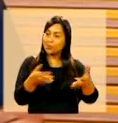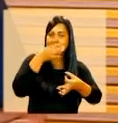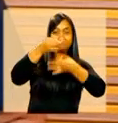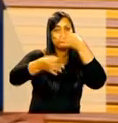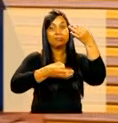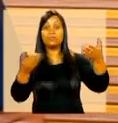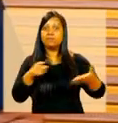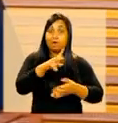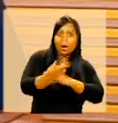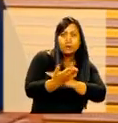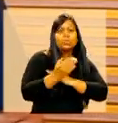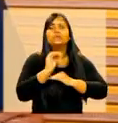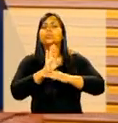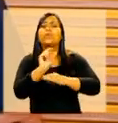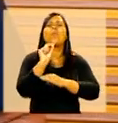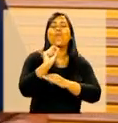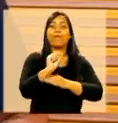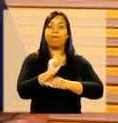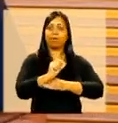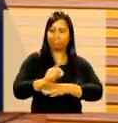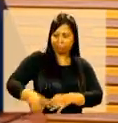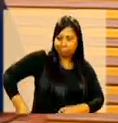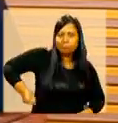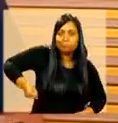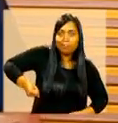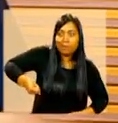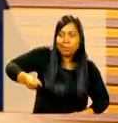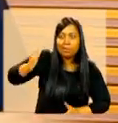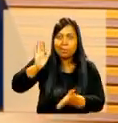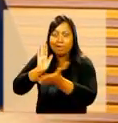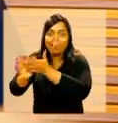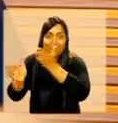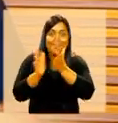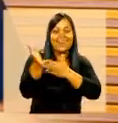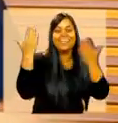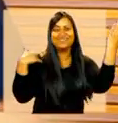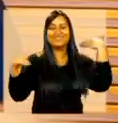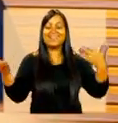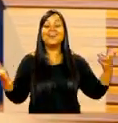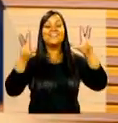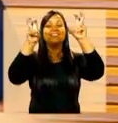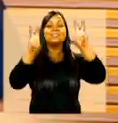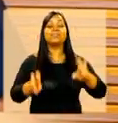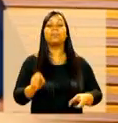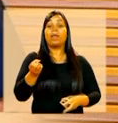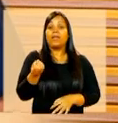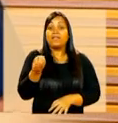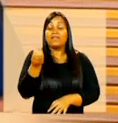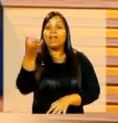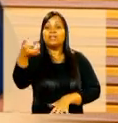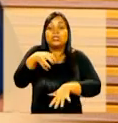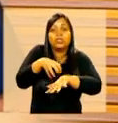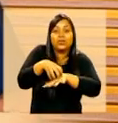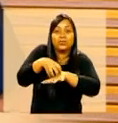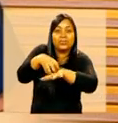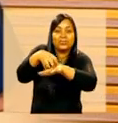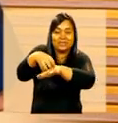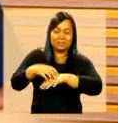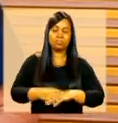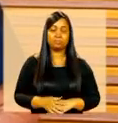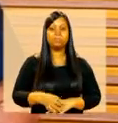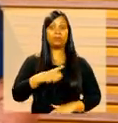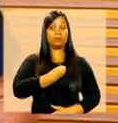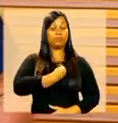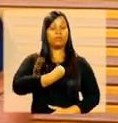E esse ponto de vista vai te ajudar a fazer as malas e partir para esse mundão. É isso mesmo, gente. Hoje o tema é viagem e